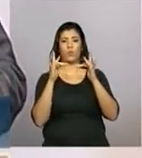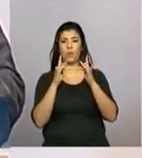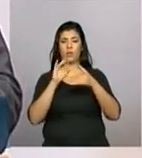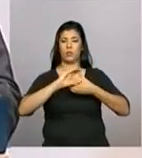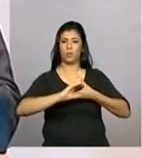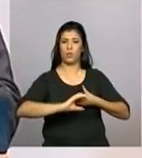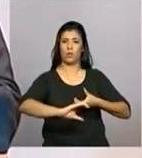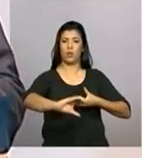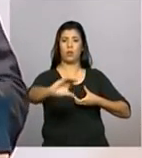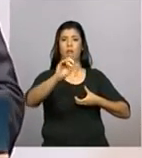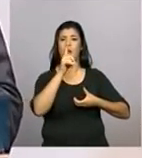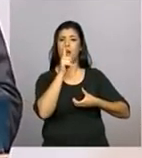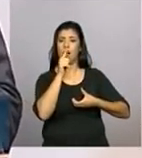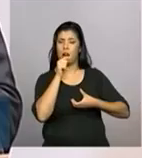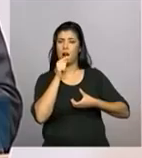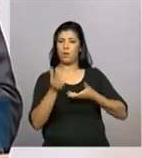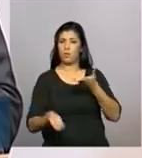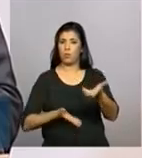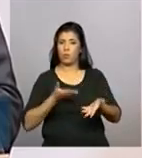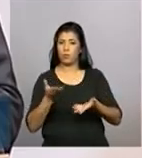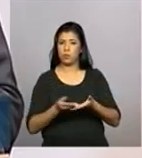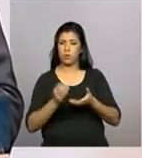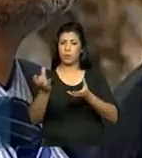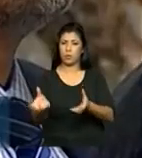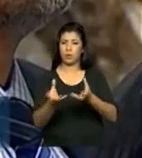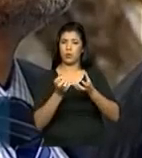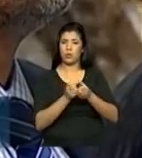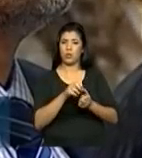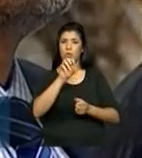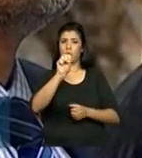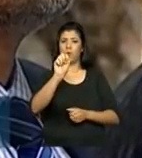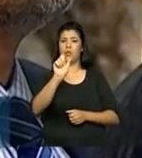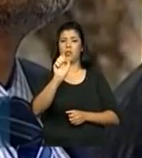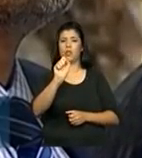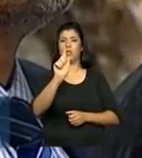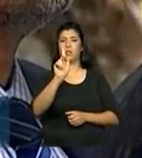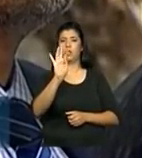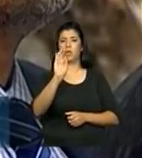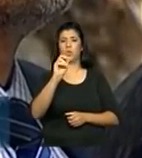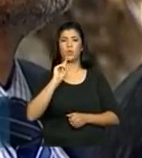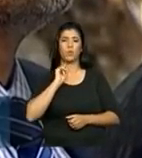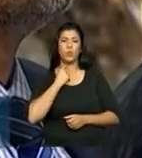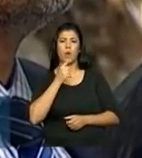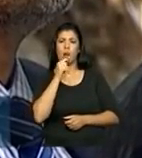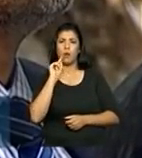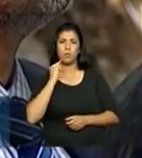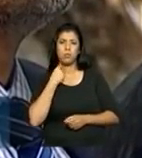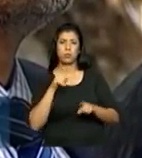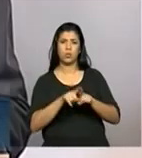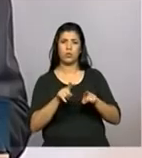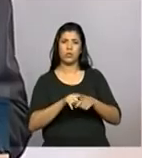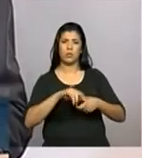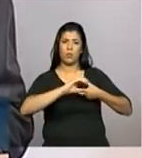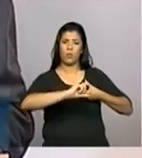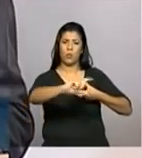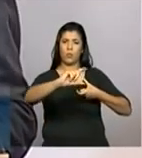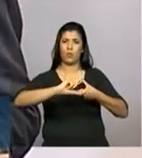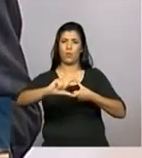com tratamento e coleta de esgoto sanitário, com obras de drenagem importantes. e